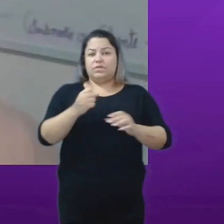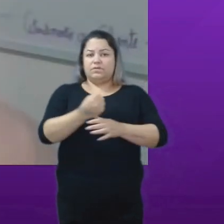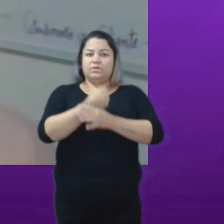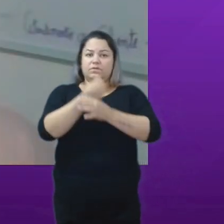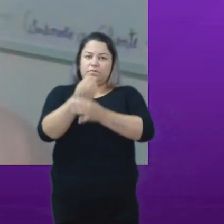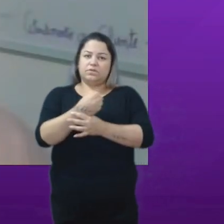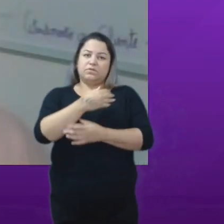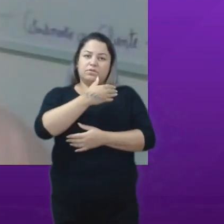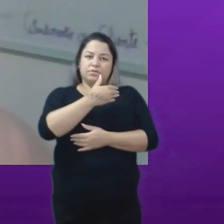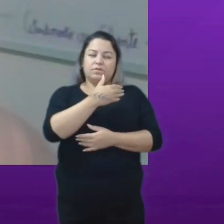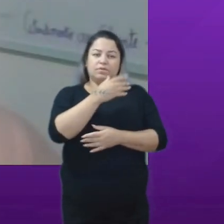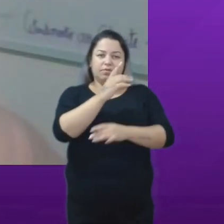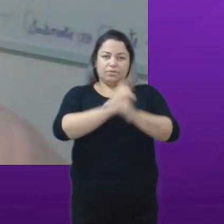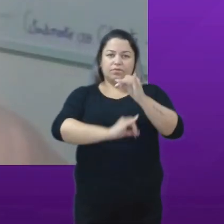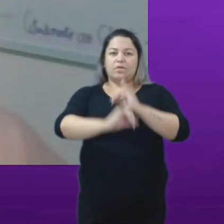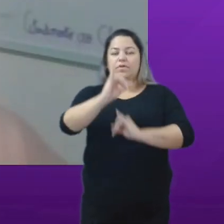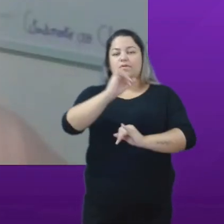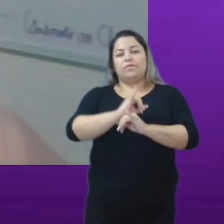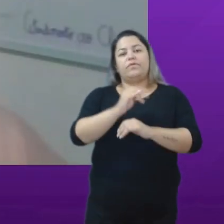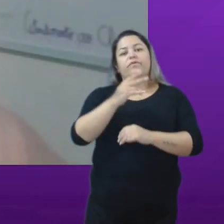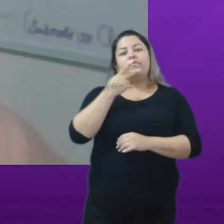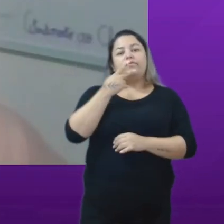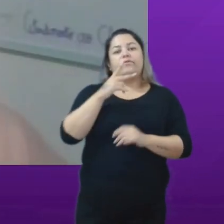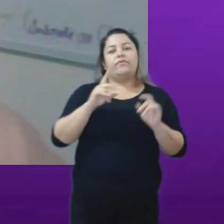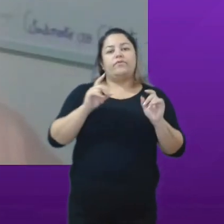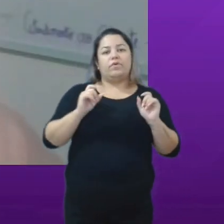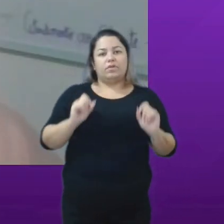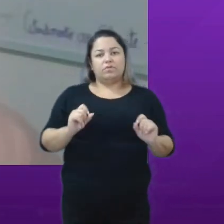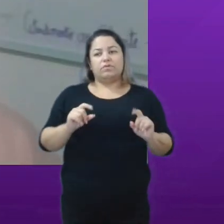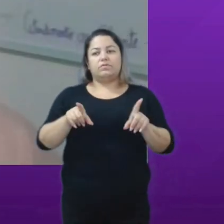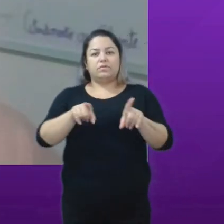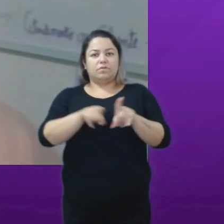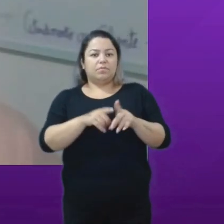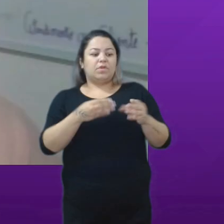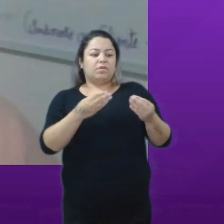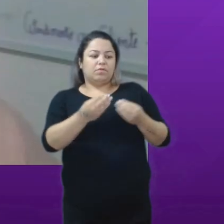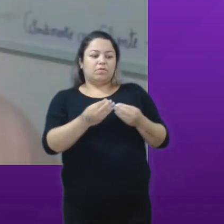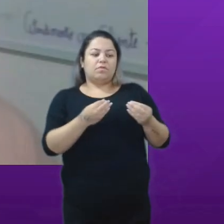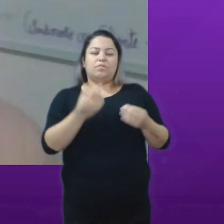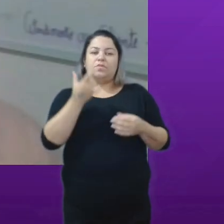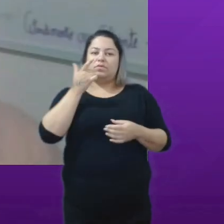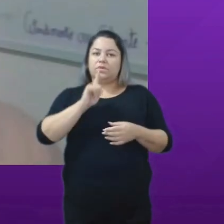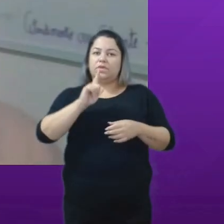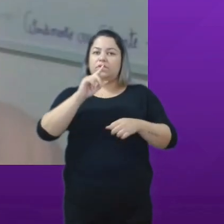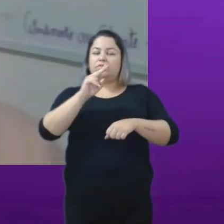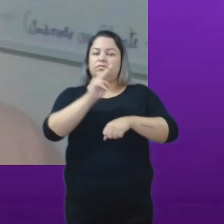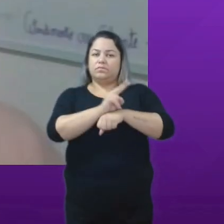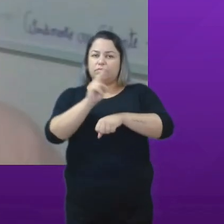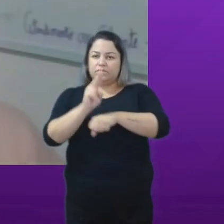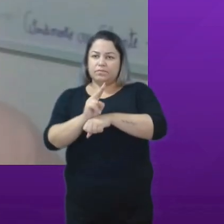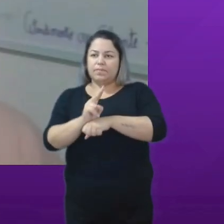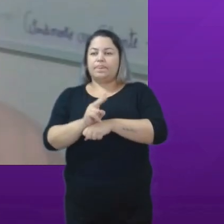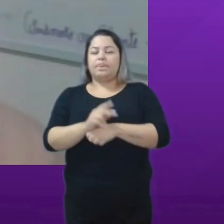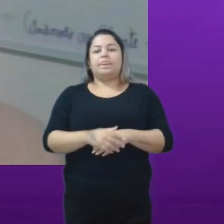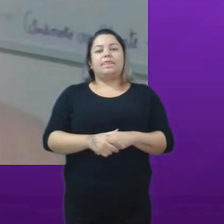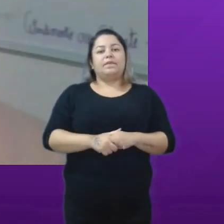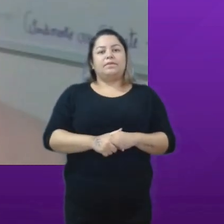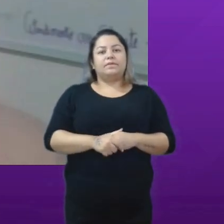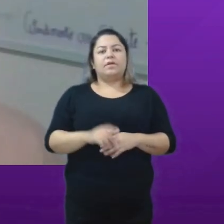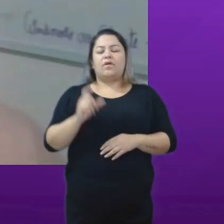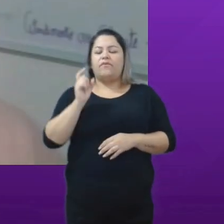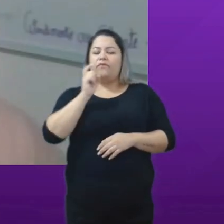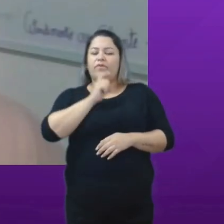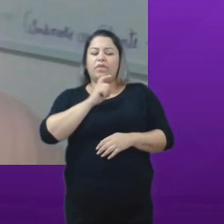digital, né? A gente falou um pouco ali sobre segurança digital também, como é que a gente consegue se proteger, desmentir